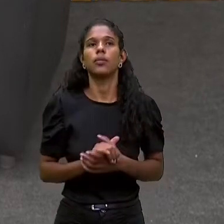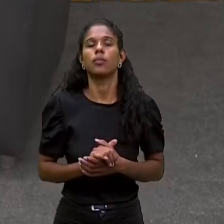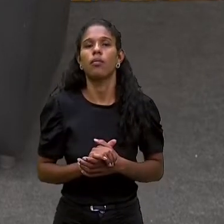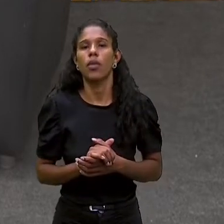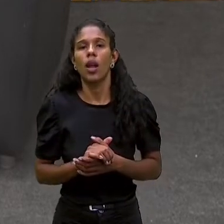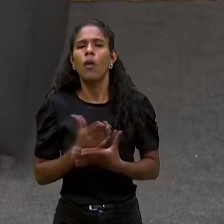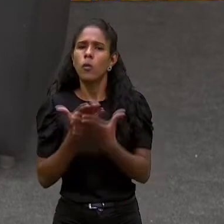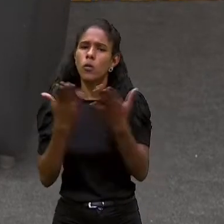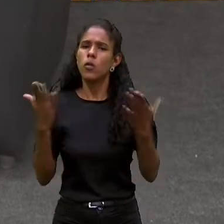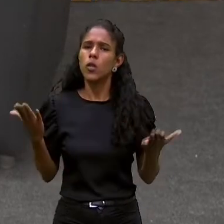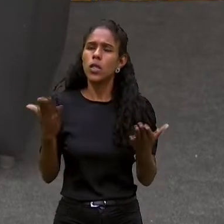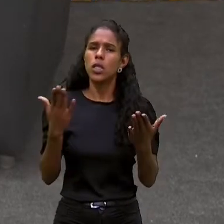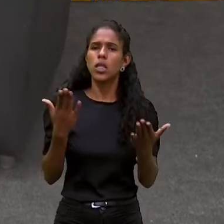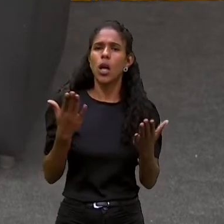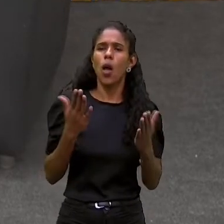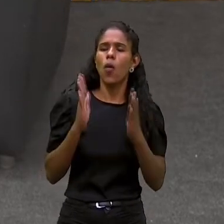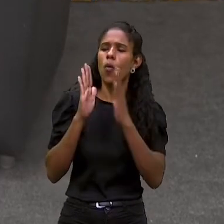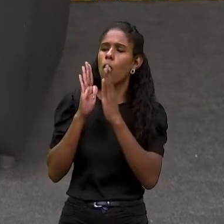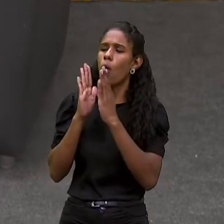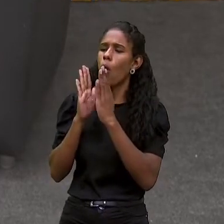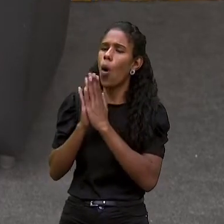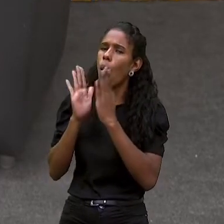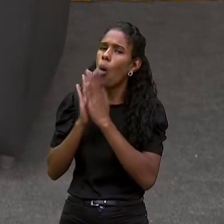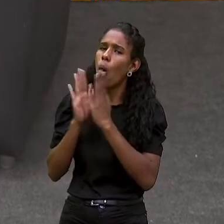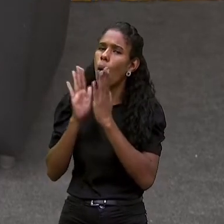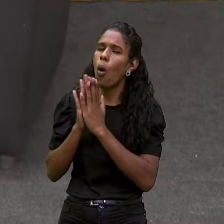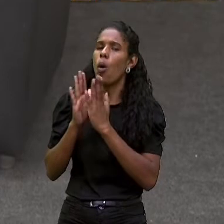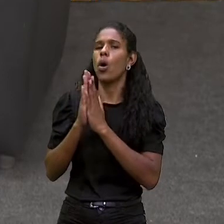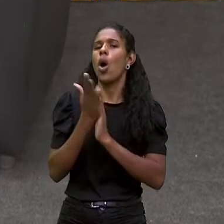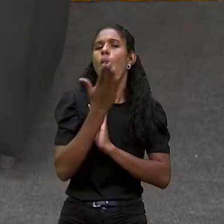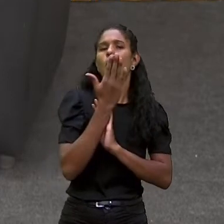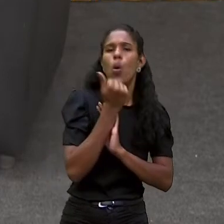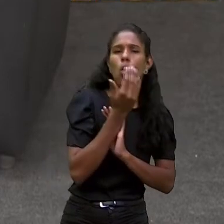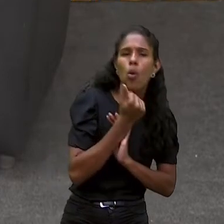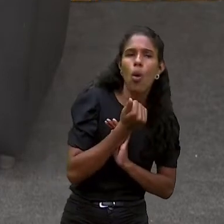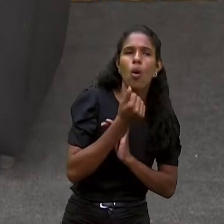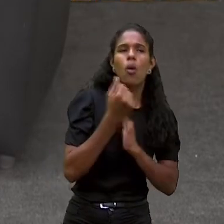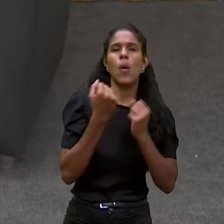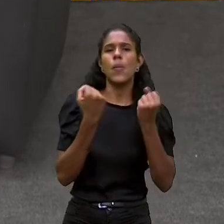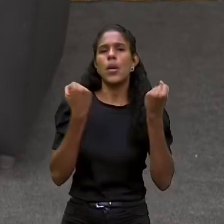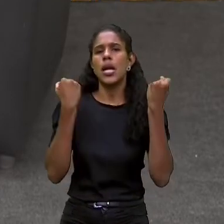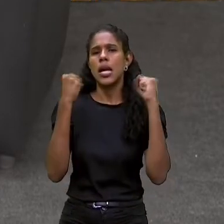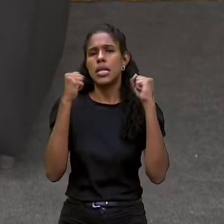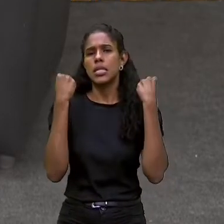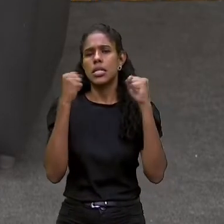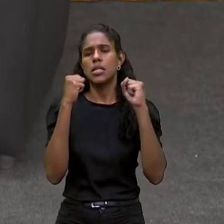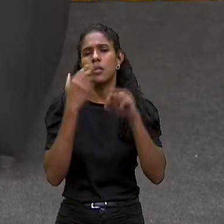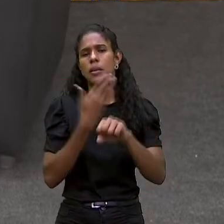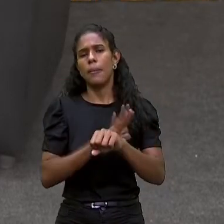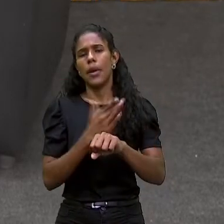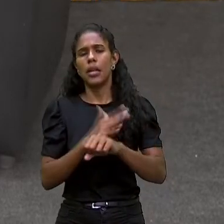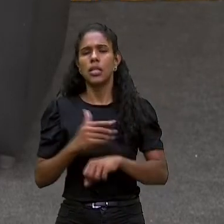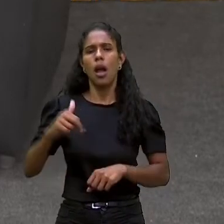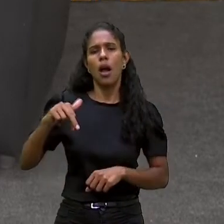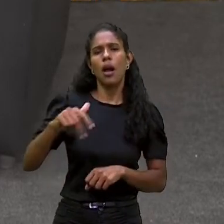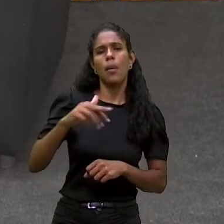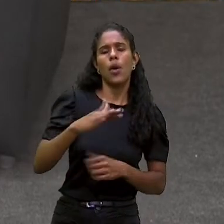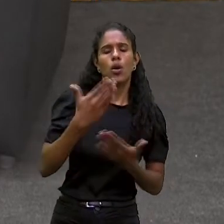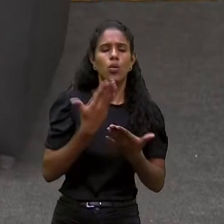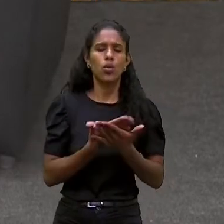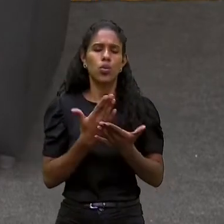oração, com a sua oração, com a alimentação, com lazer, com academia, com caminhada, com estudo, com